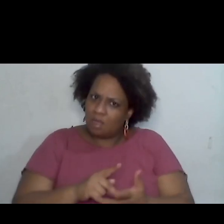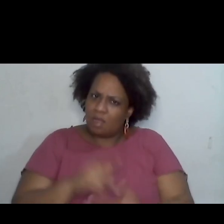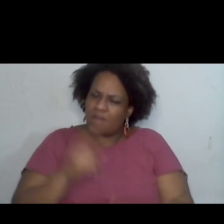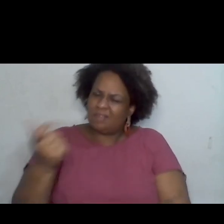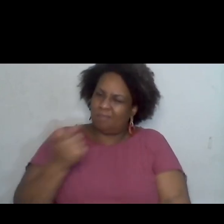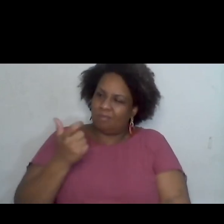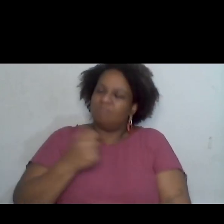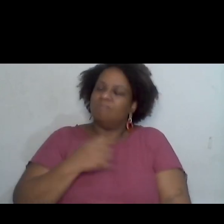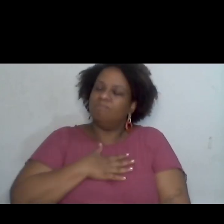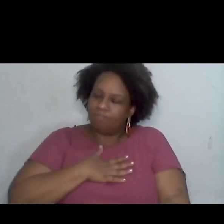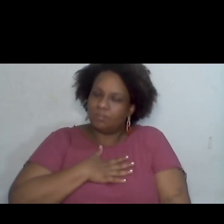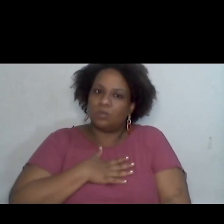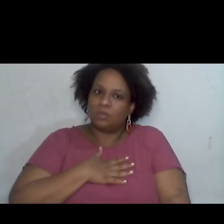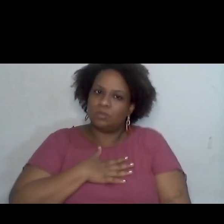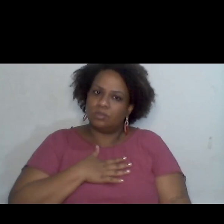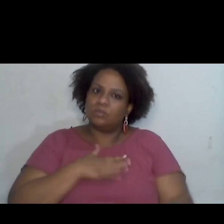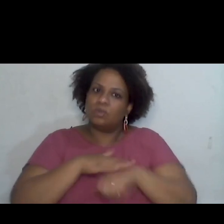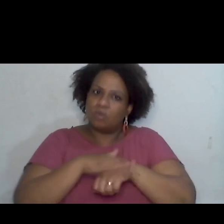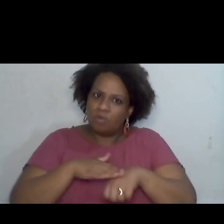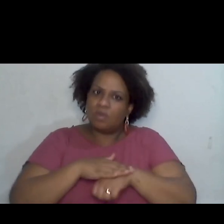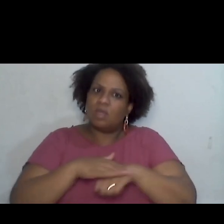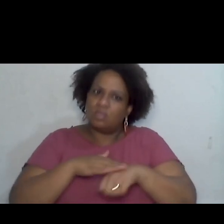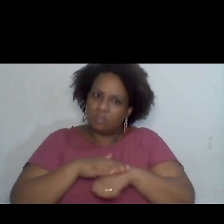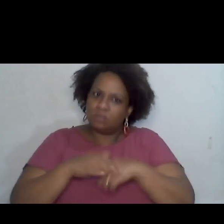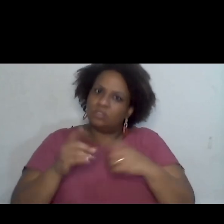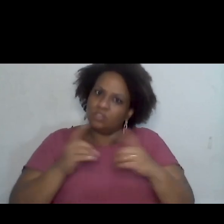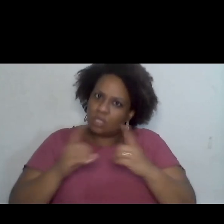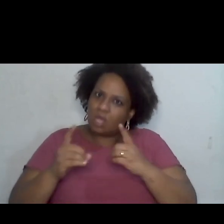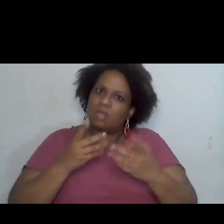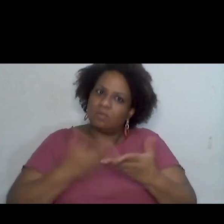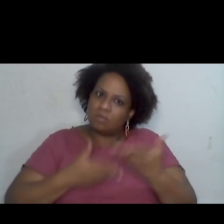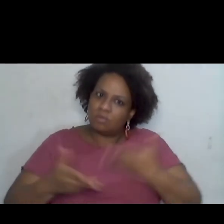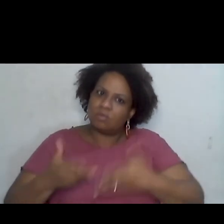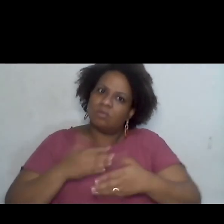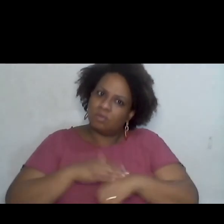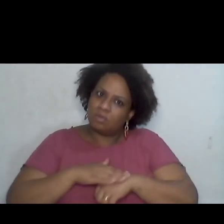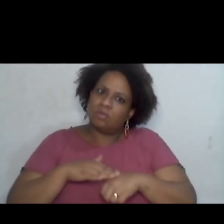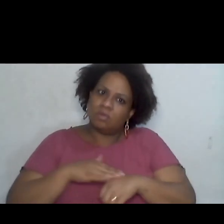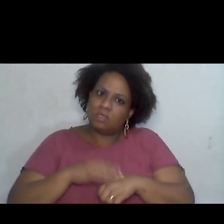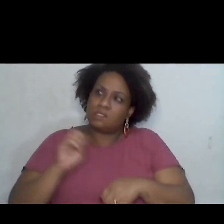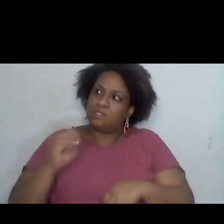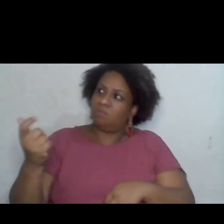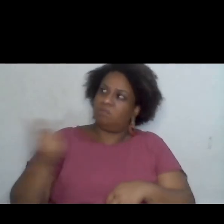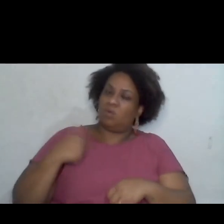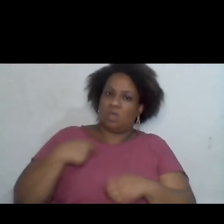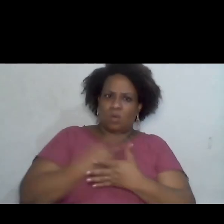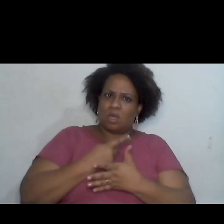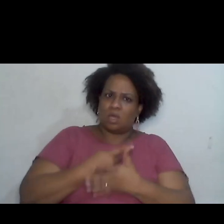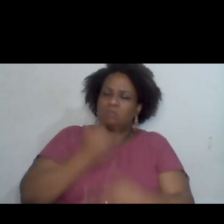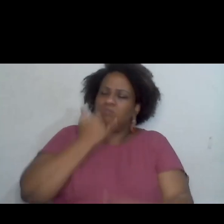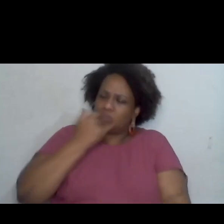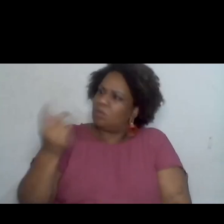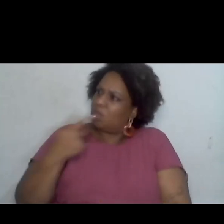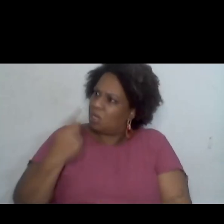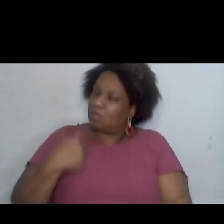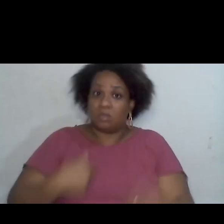E gosto de ter um diálogo também da mesma forma. E quando eu estiver errado, eu quero ouvir que eu estou errado. Quando a gente estiver certo, a